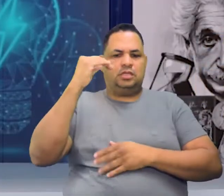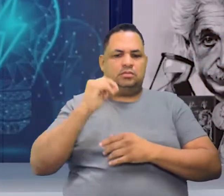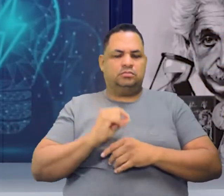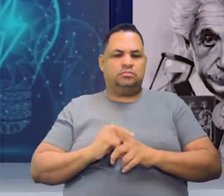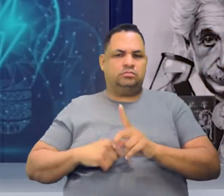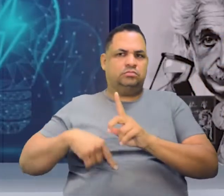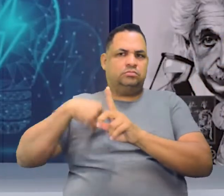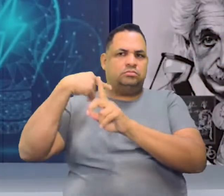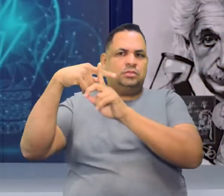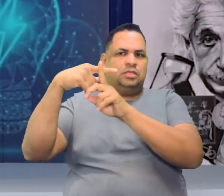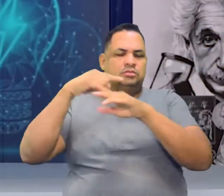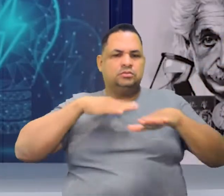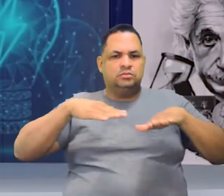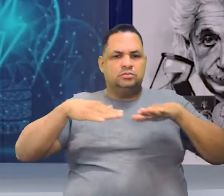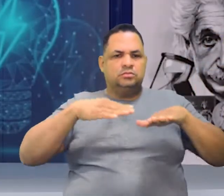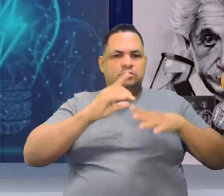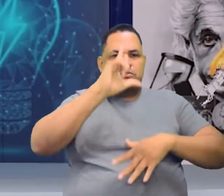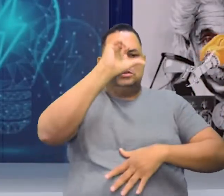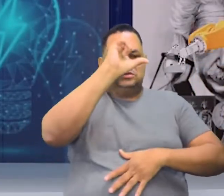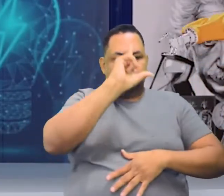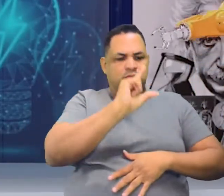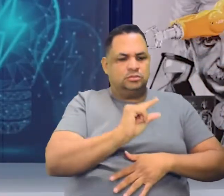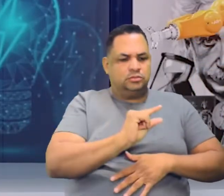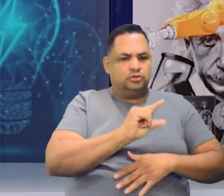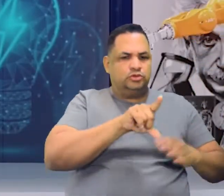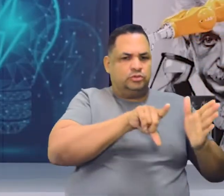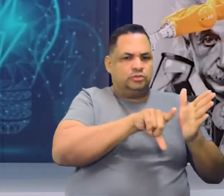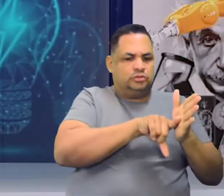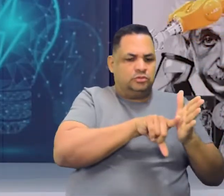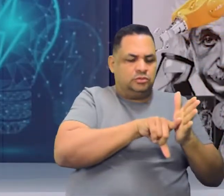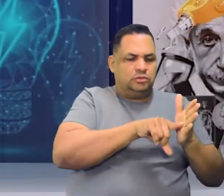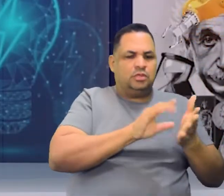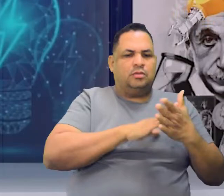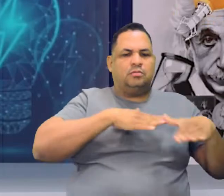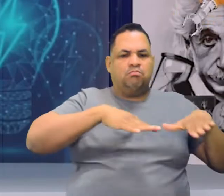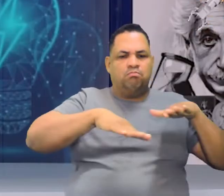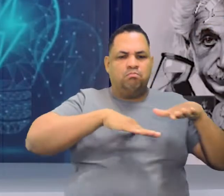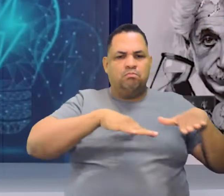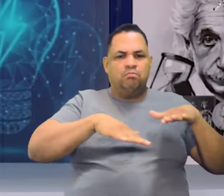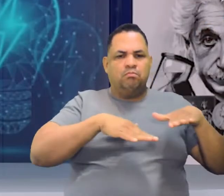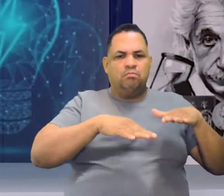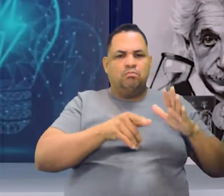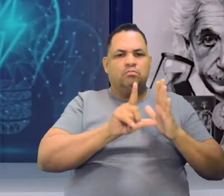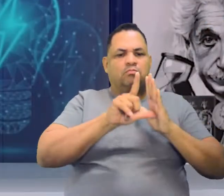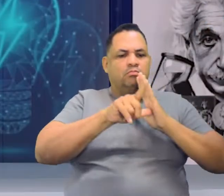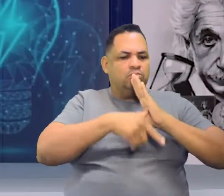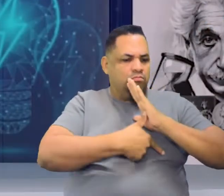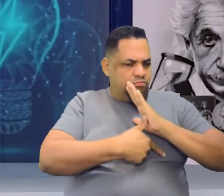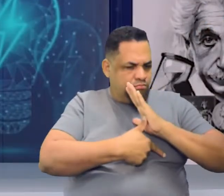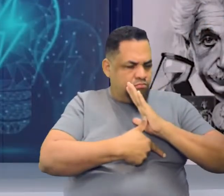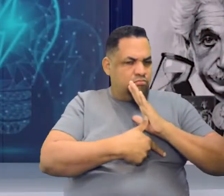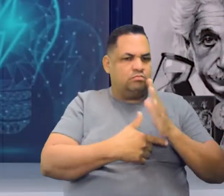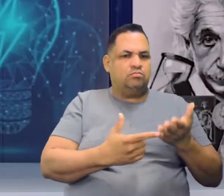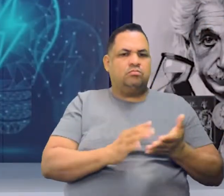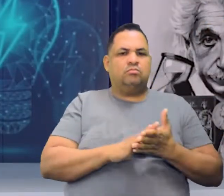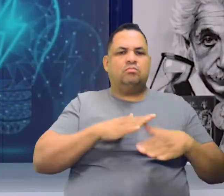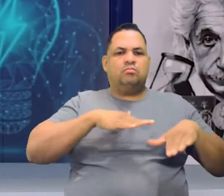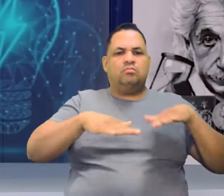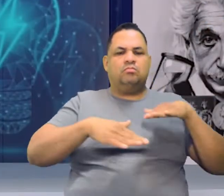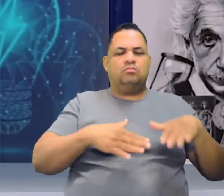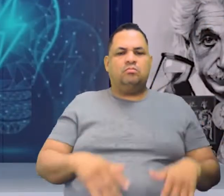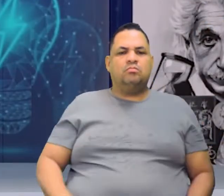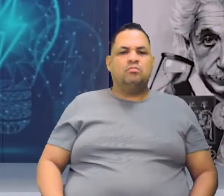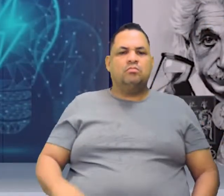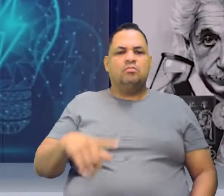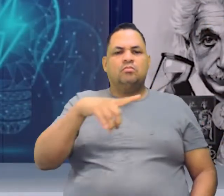para acelerar, ou também pode ser para regredir, para retardar, para desacelerar. Então a gente